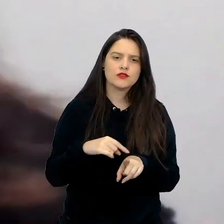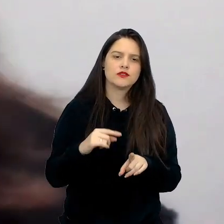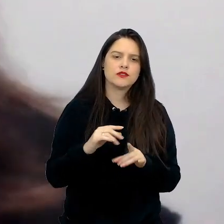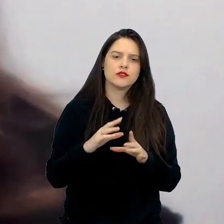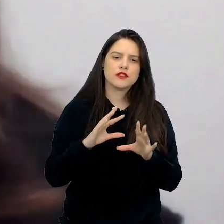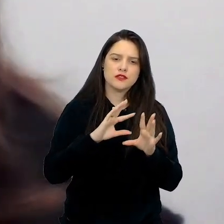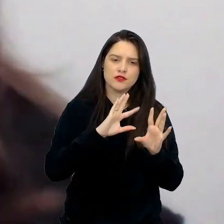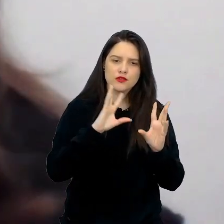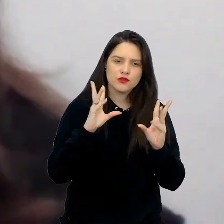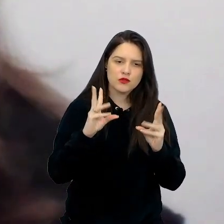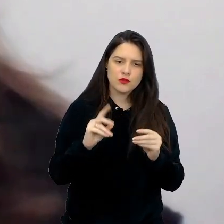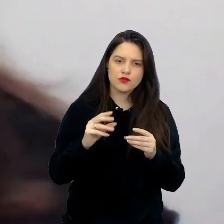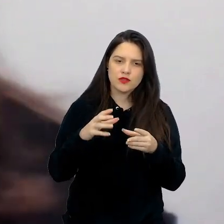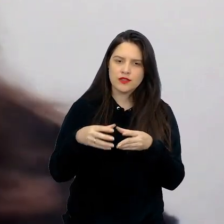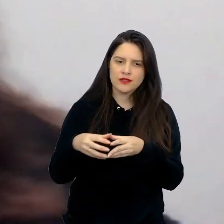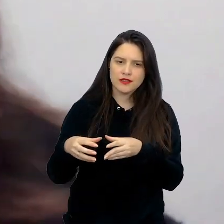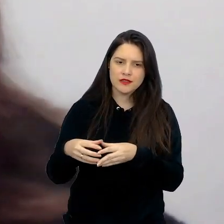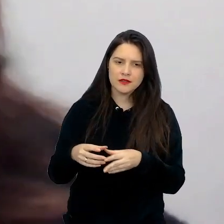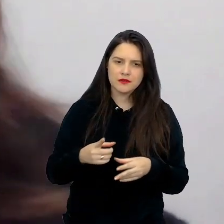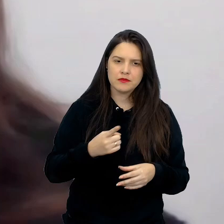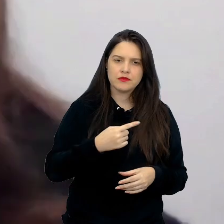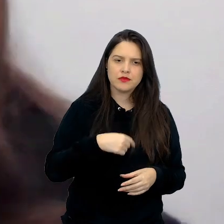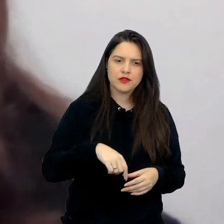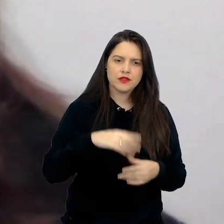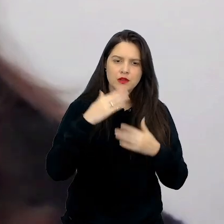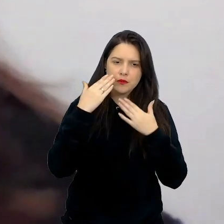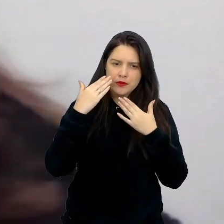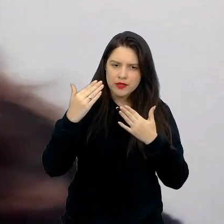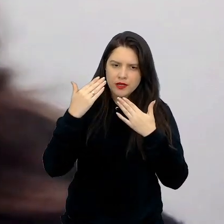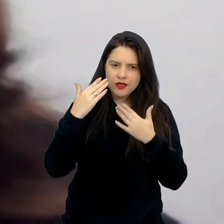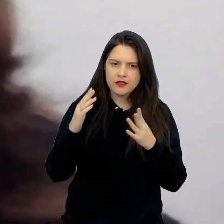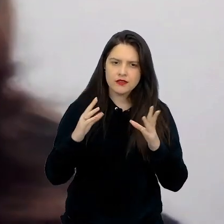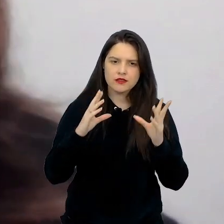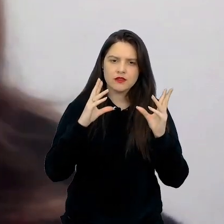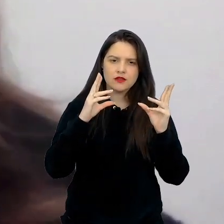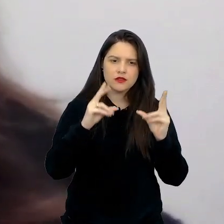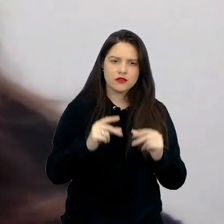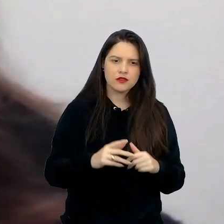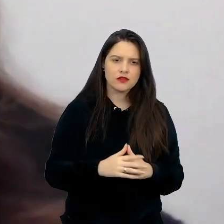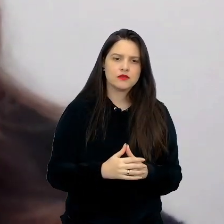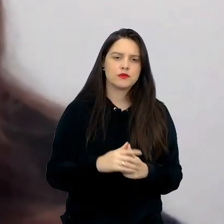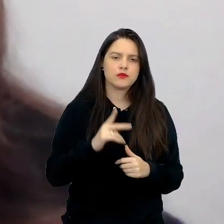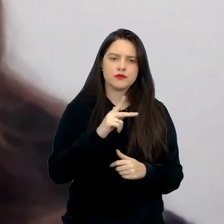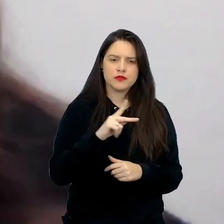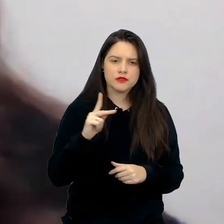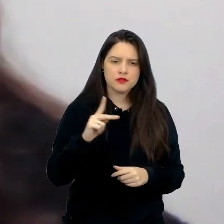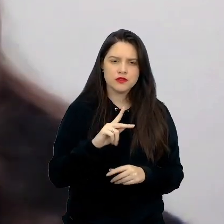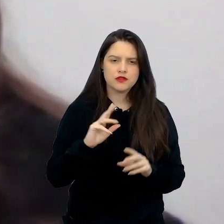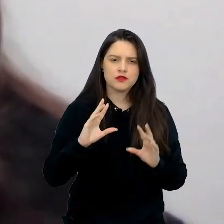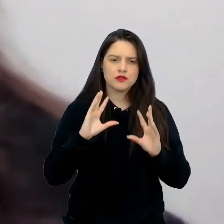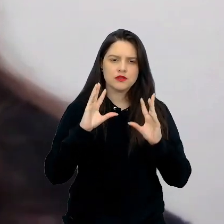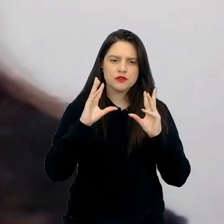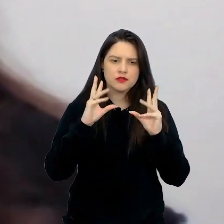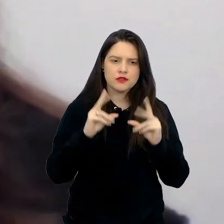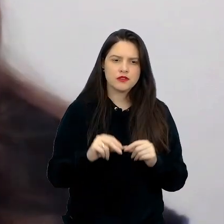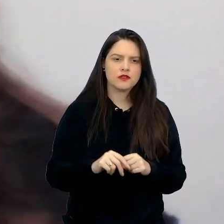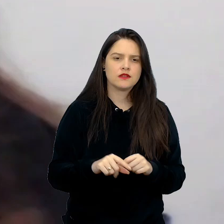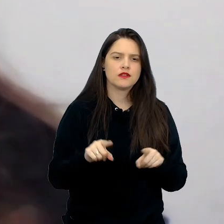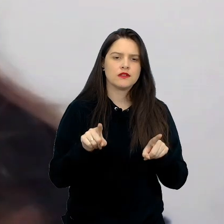o pessoal que faz essa formação acontecer, o pessoal da Rosana, o professor, o pessoal daqui